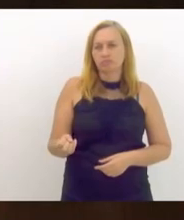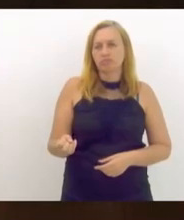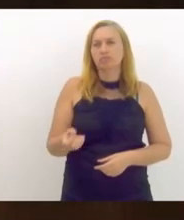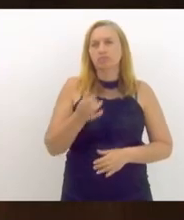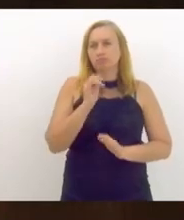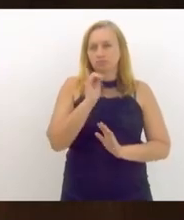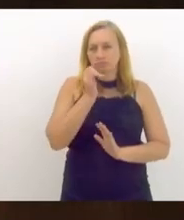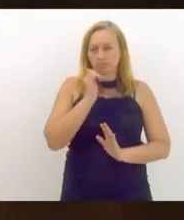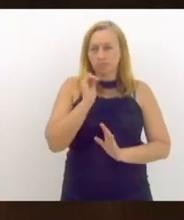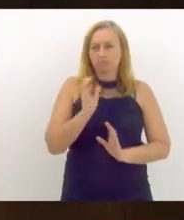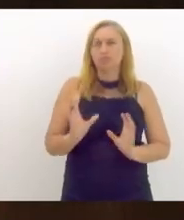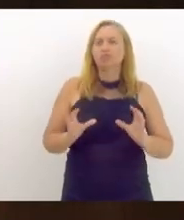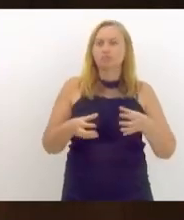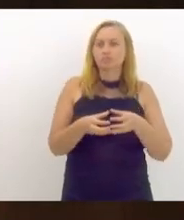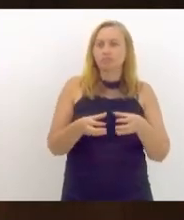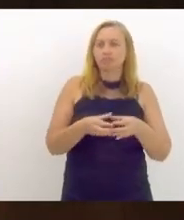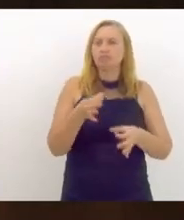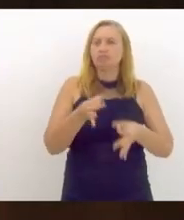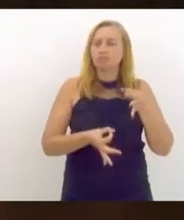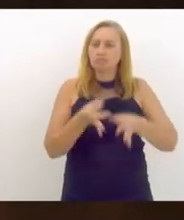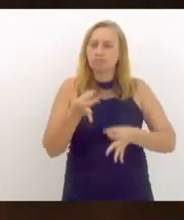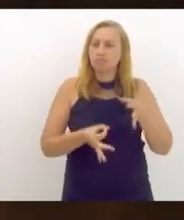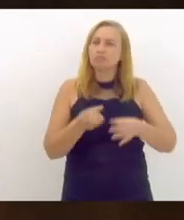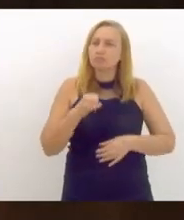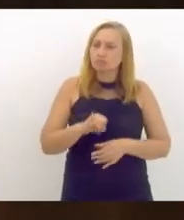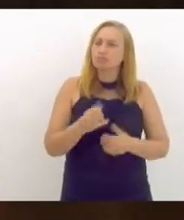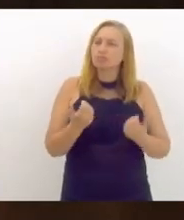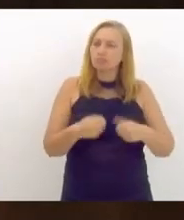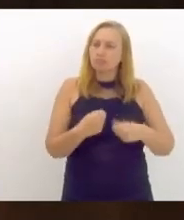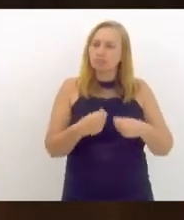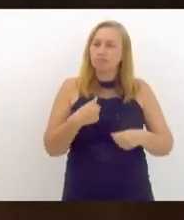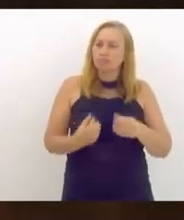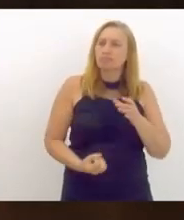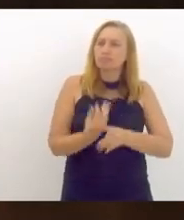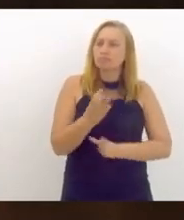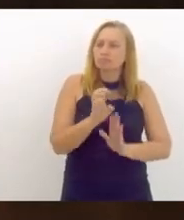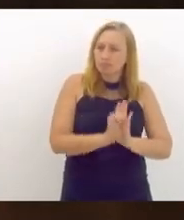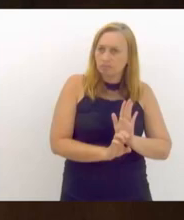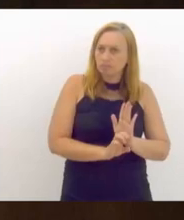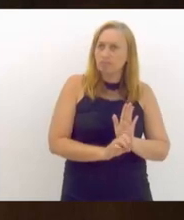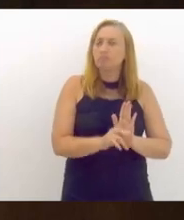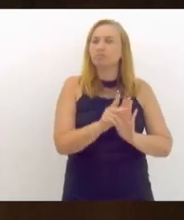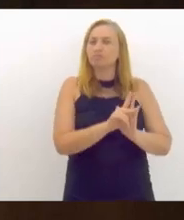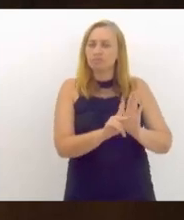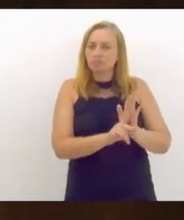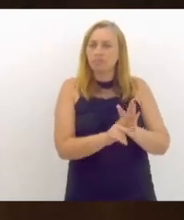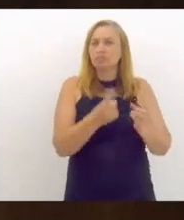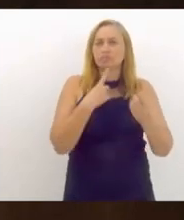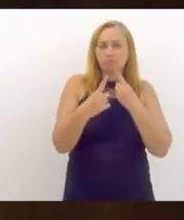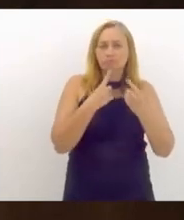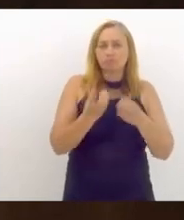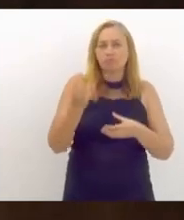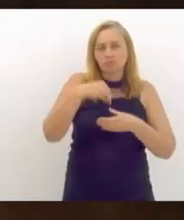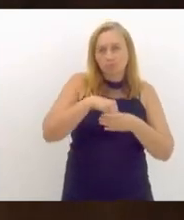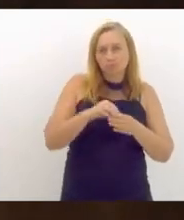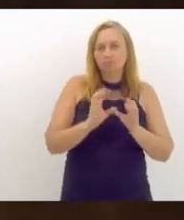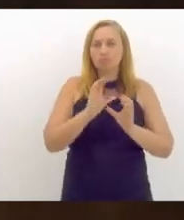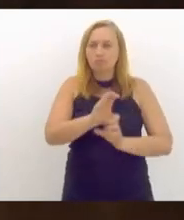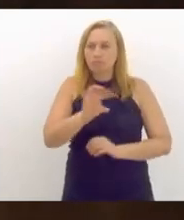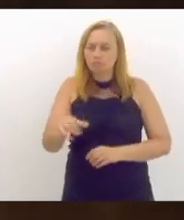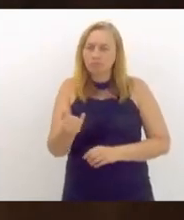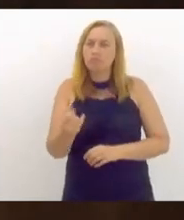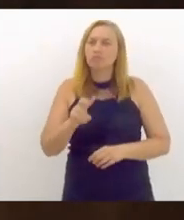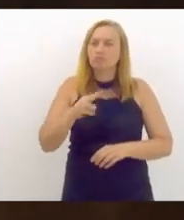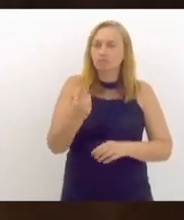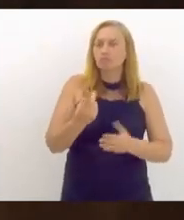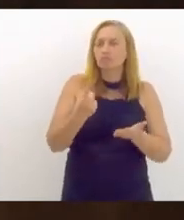relatoria da Comissão de Constituição e Justiça. Se for o caso, eu faço uma emenda ao projeto e a gente discute isso dentro da CCJ, ou a gente tenta